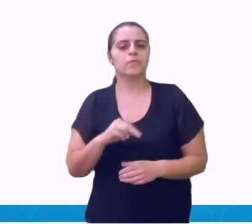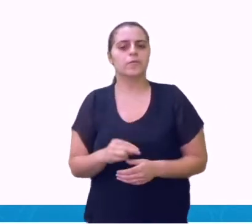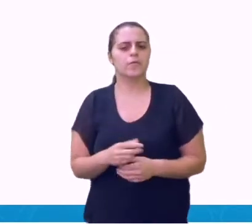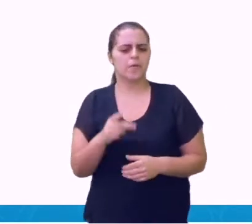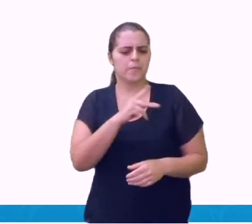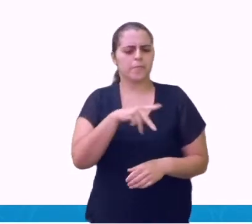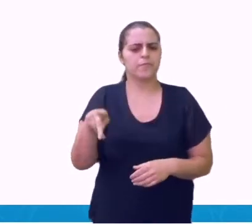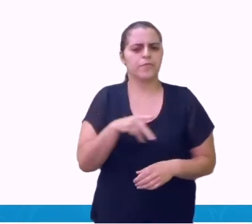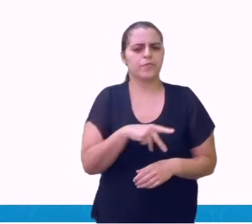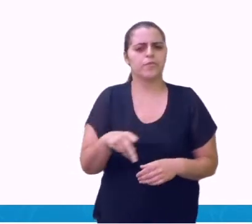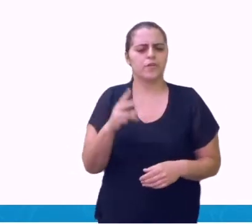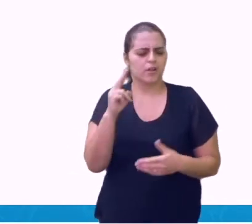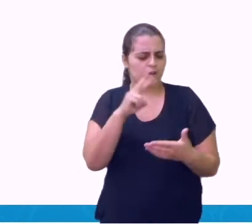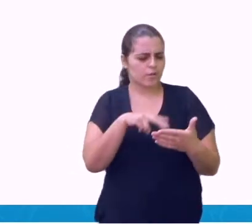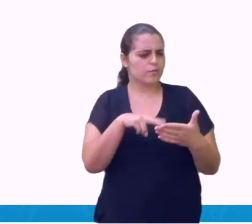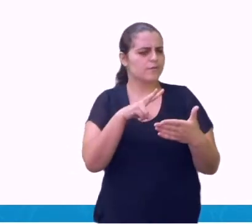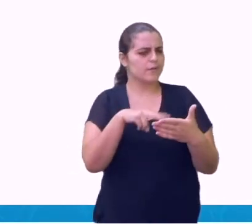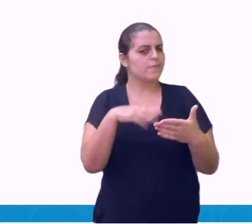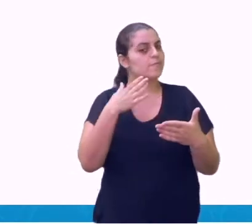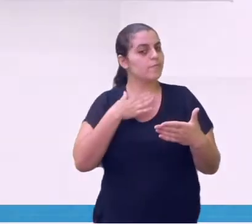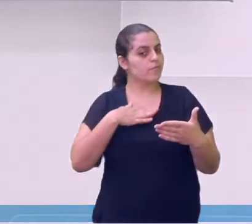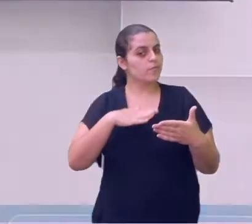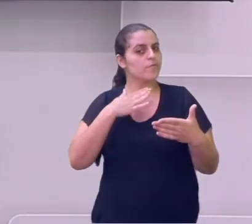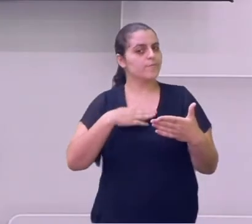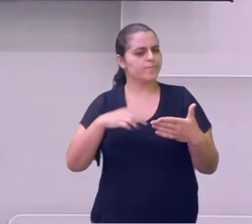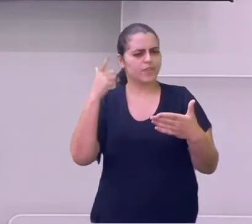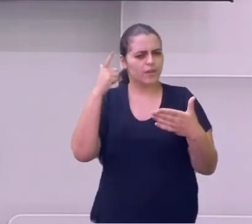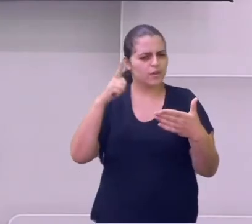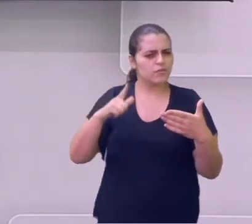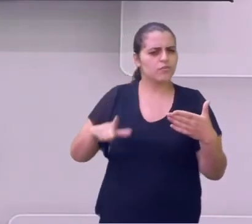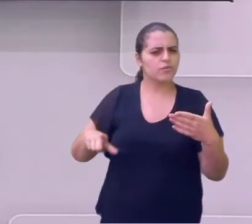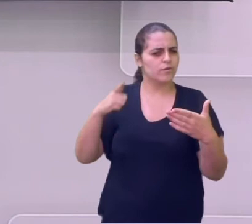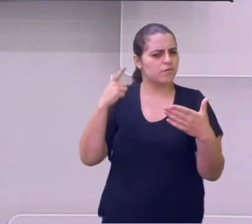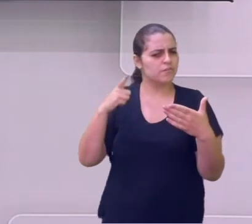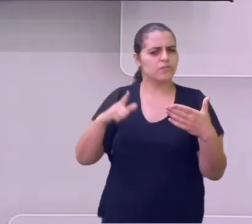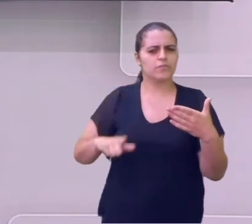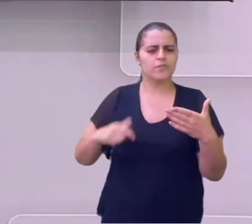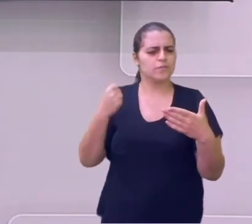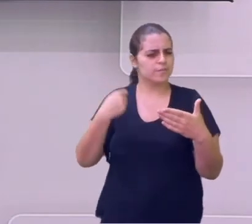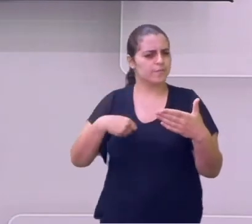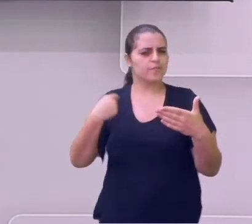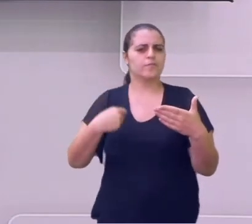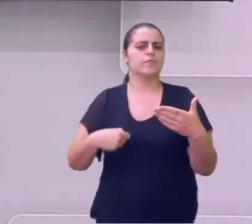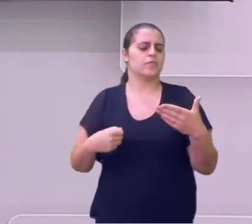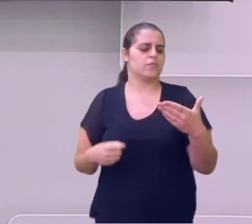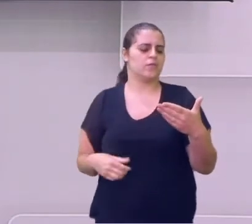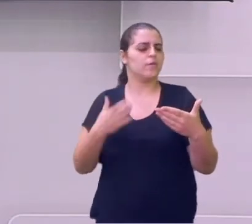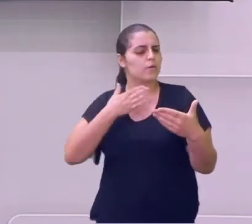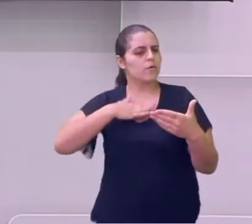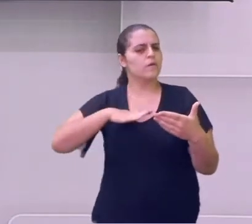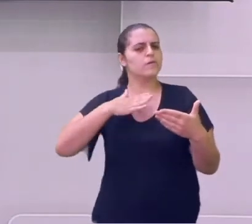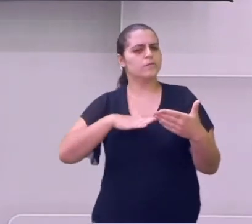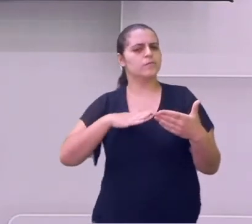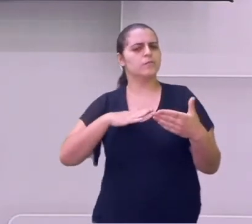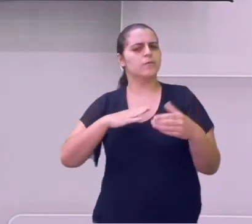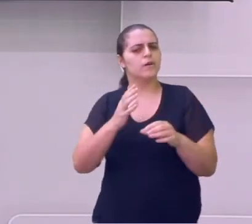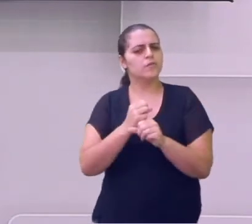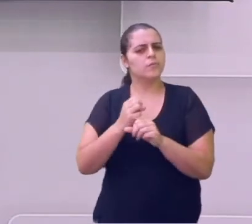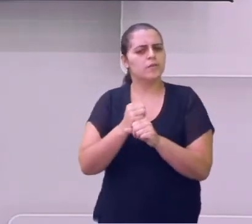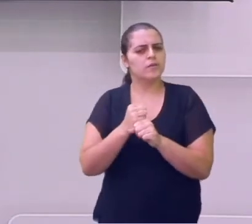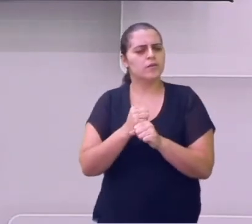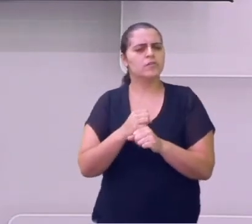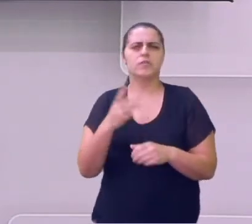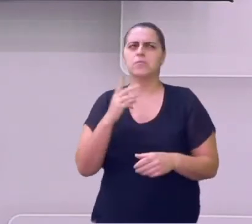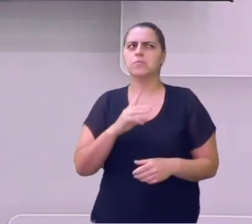acabou de falar. Releia o problema quantas vezes for necessário. né? Não vamos ter a operação já